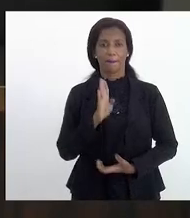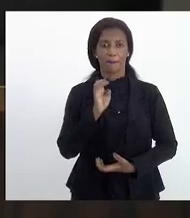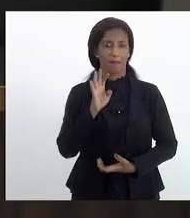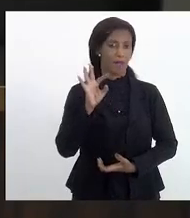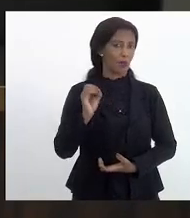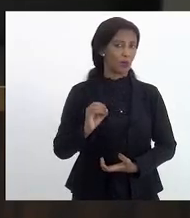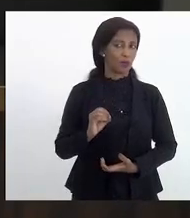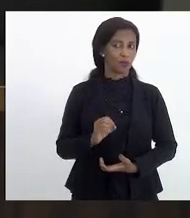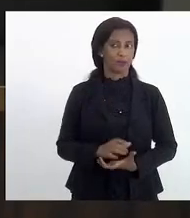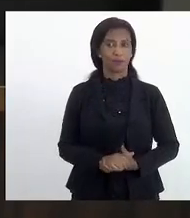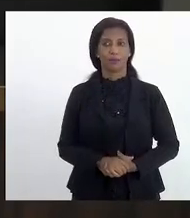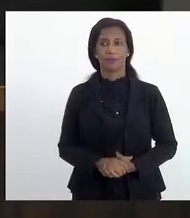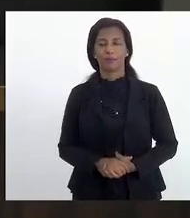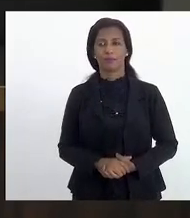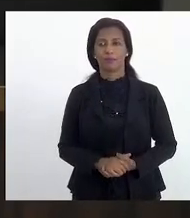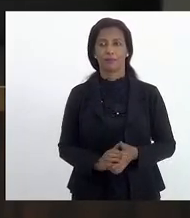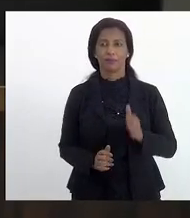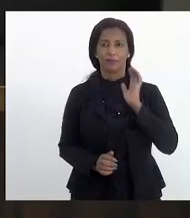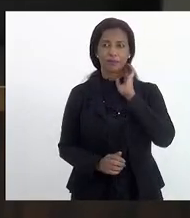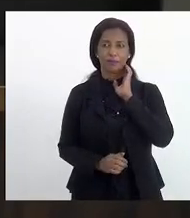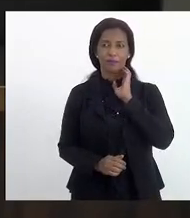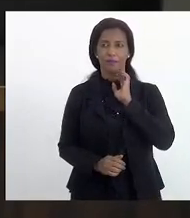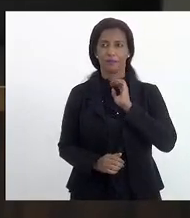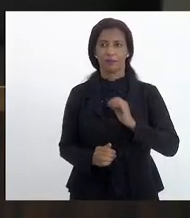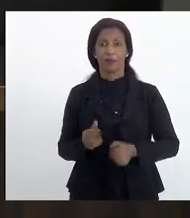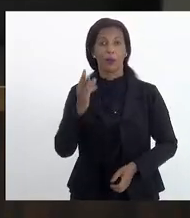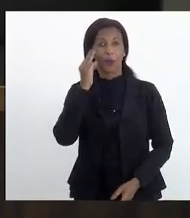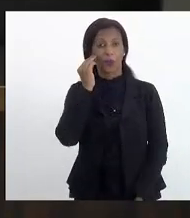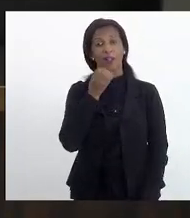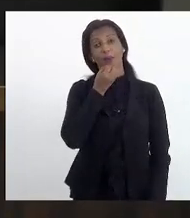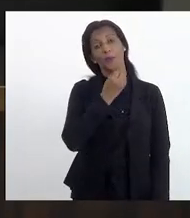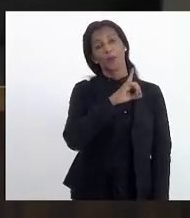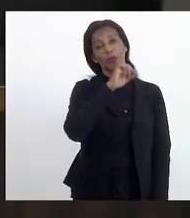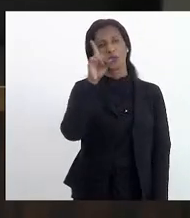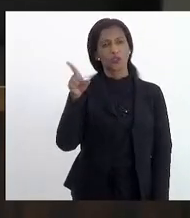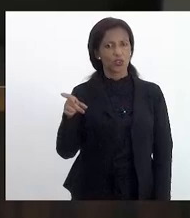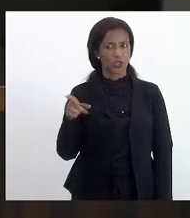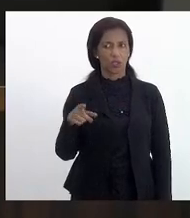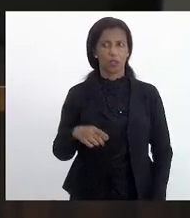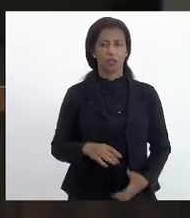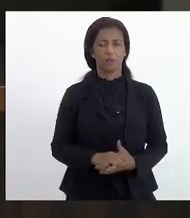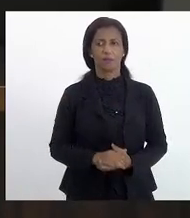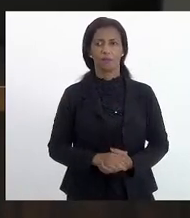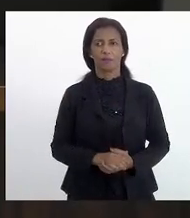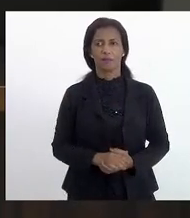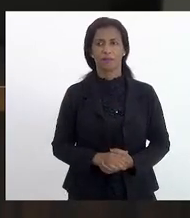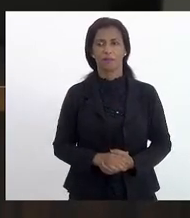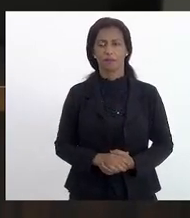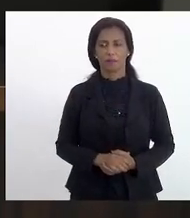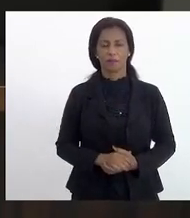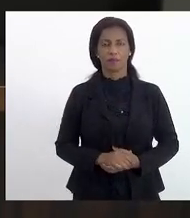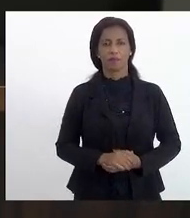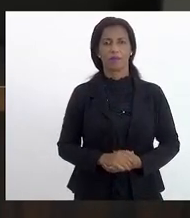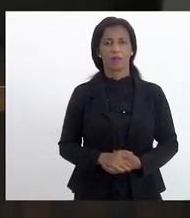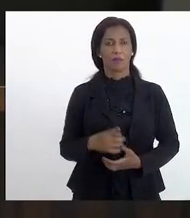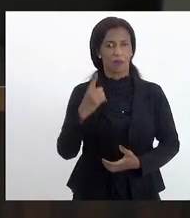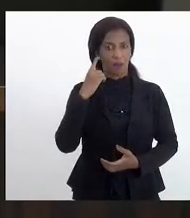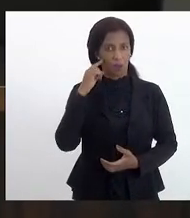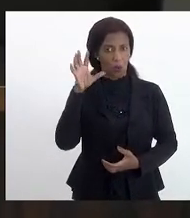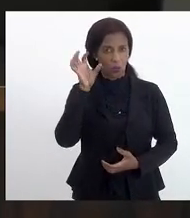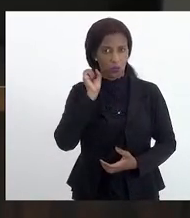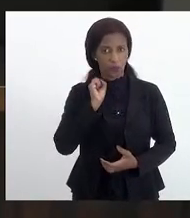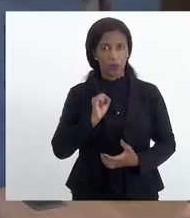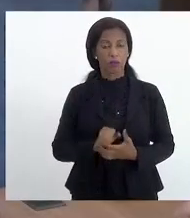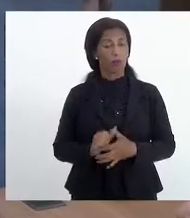Bebeto. Muito bom dia, presidente. Bom dia. Não estou te ouvindo, Mônica. Você está me ouvindo? Nós